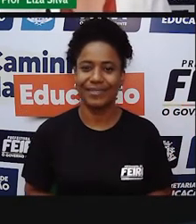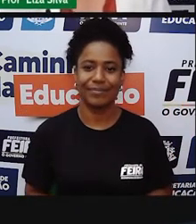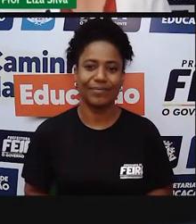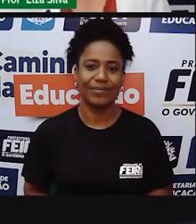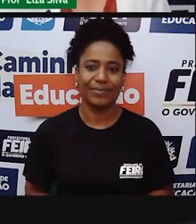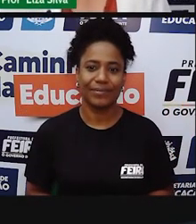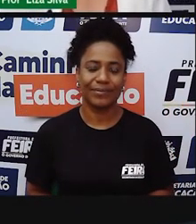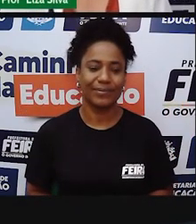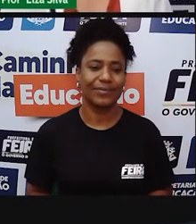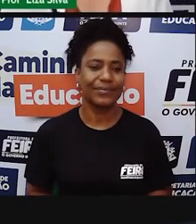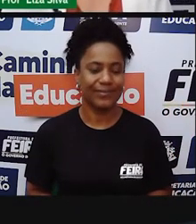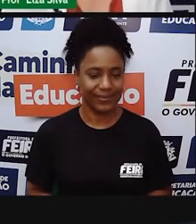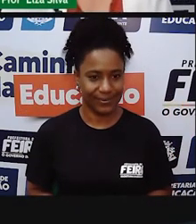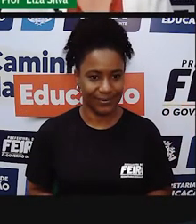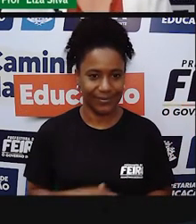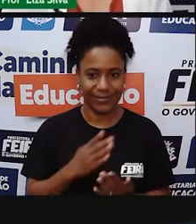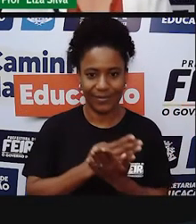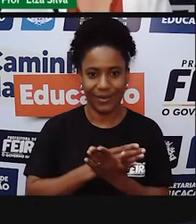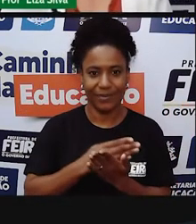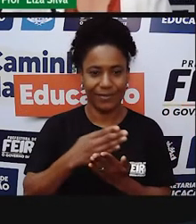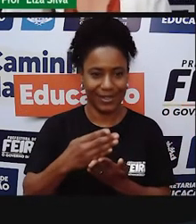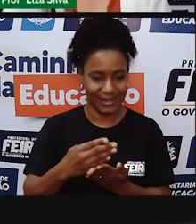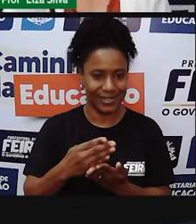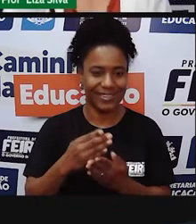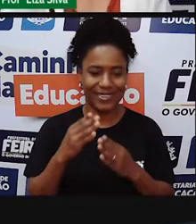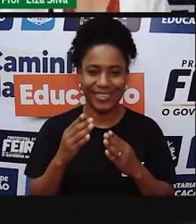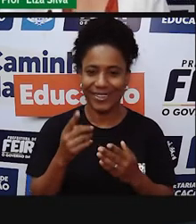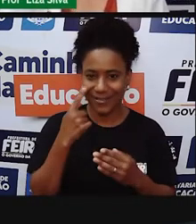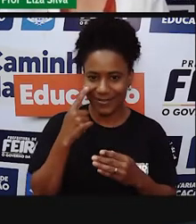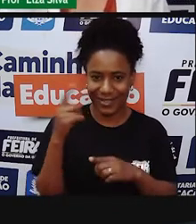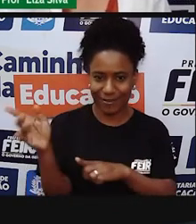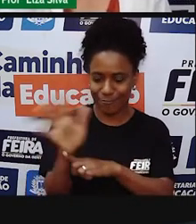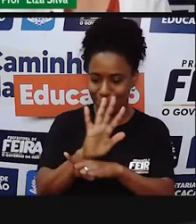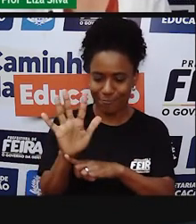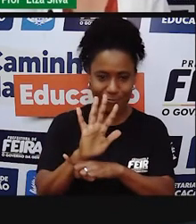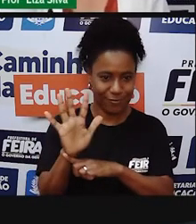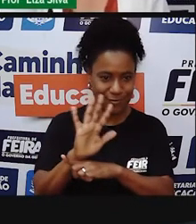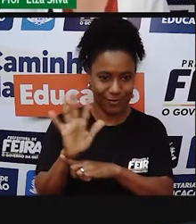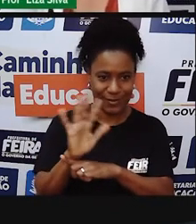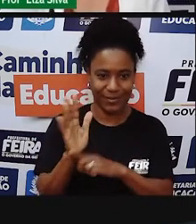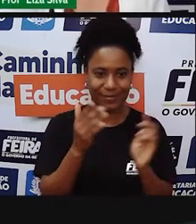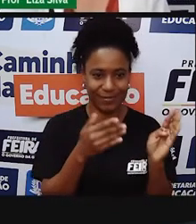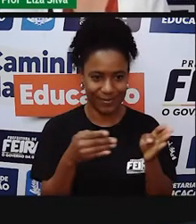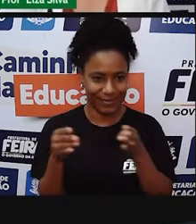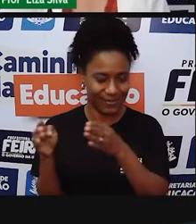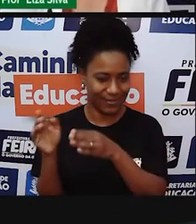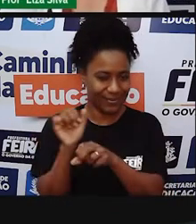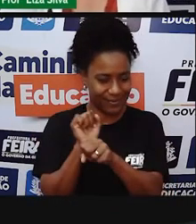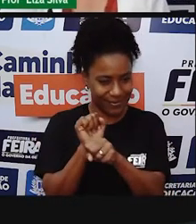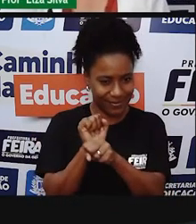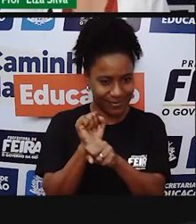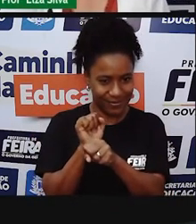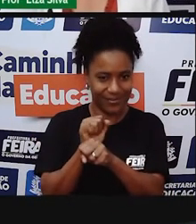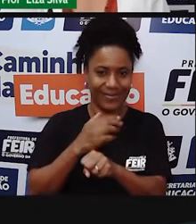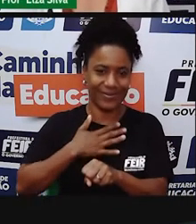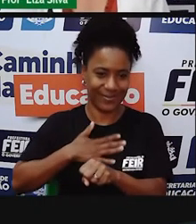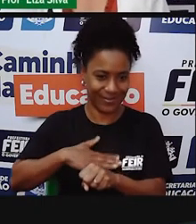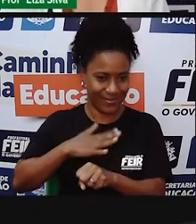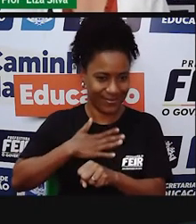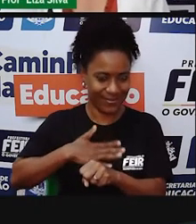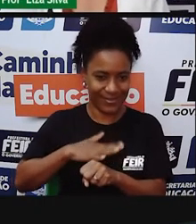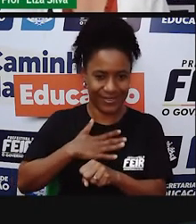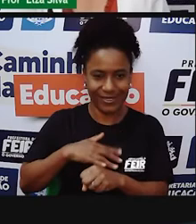Para começarmos, vamos assistir a este vídeo. Just a moment, please. Só um minutinho, por